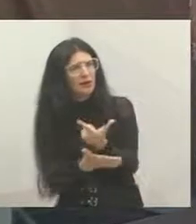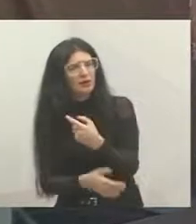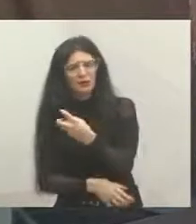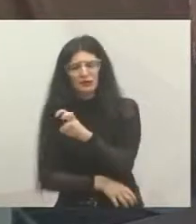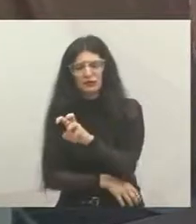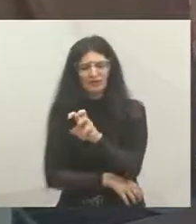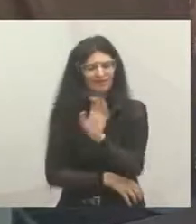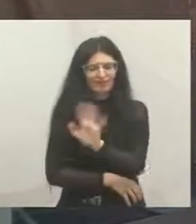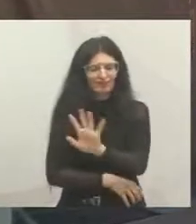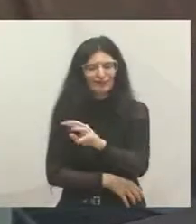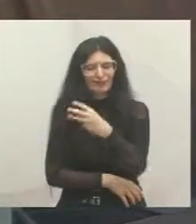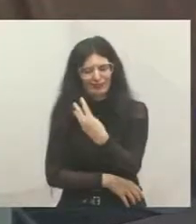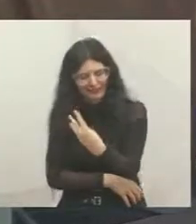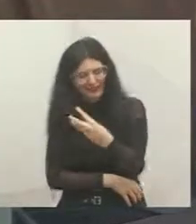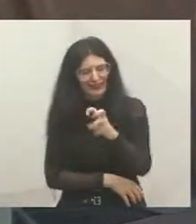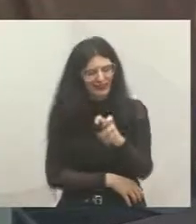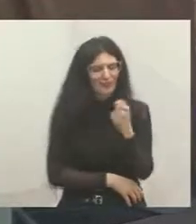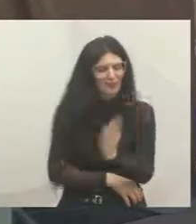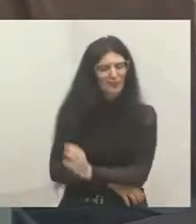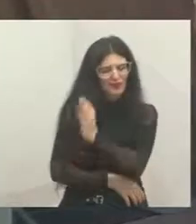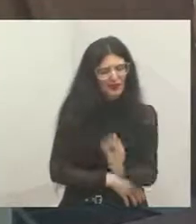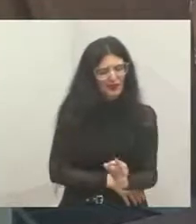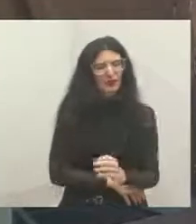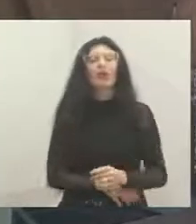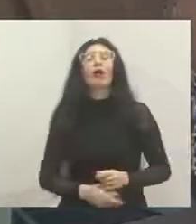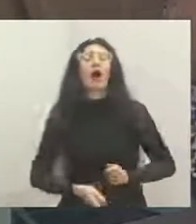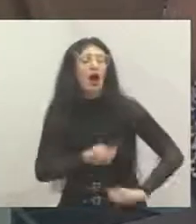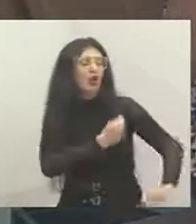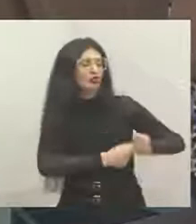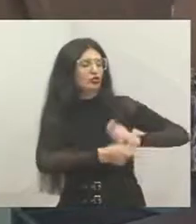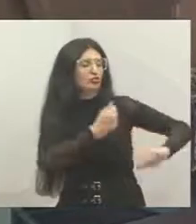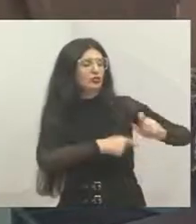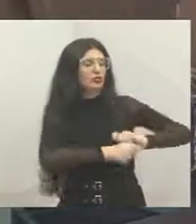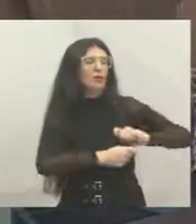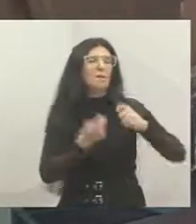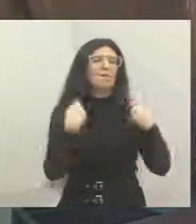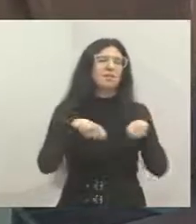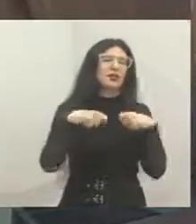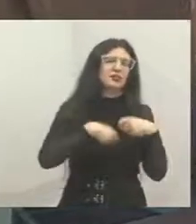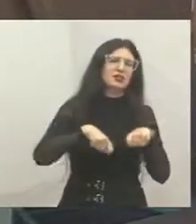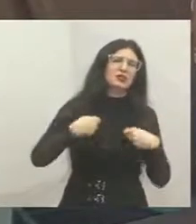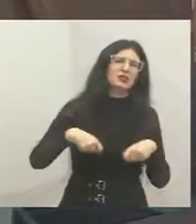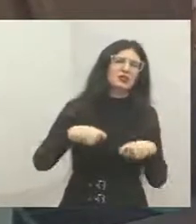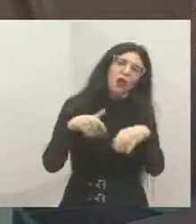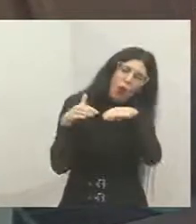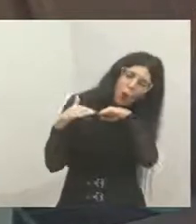35%, é óbvio que o administrador ele tem que ter uma gordura por conta dos...